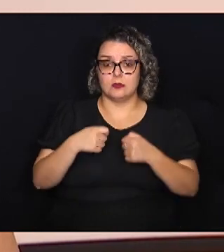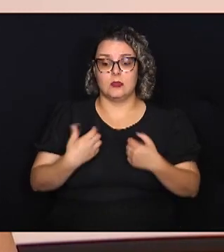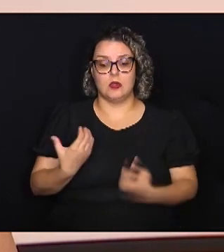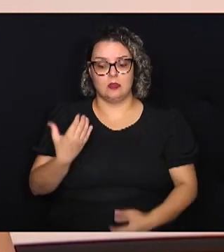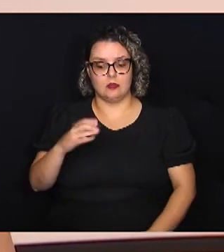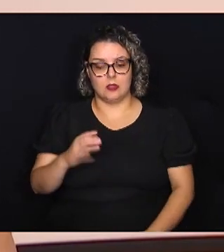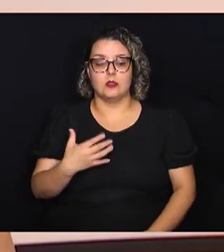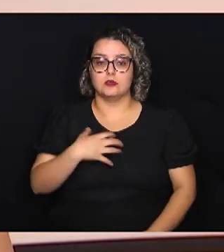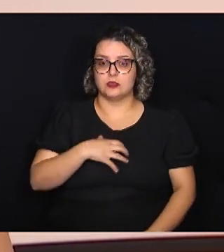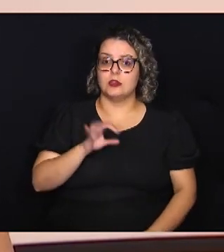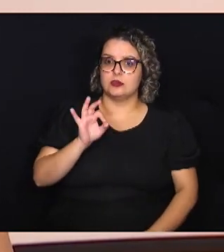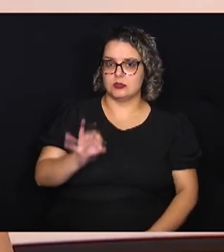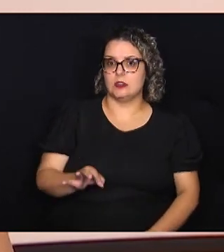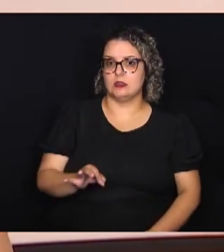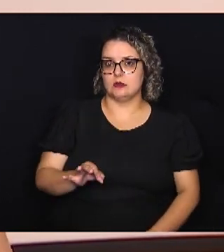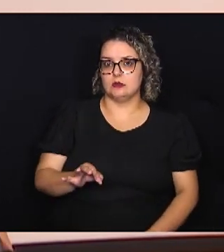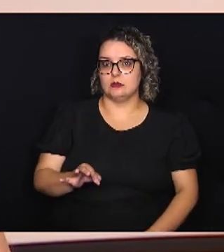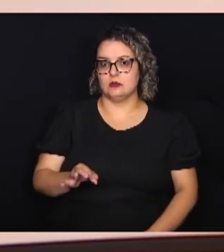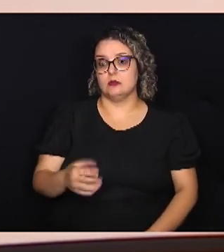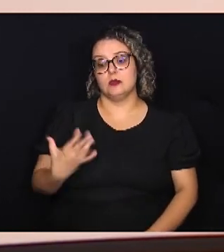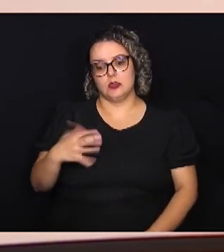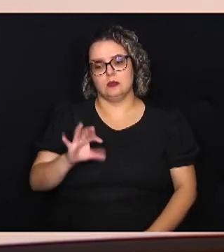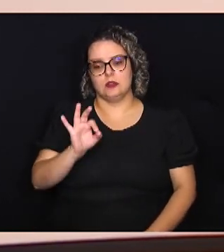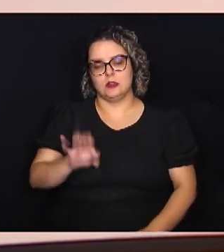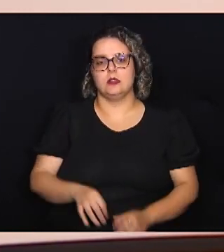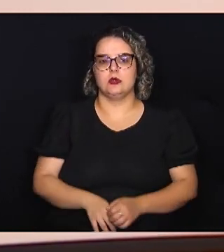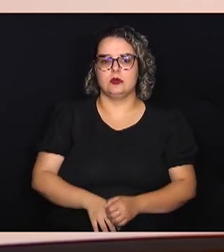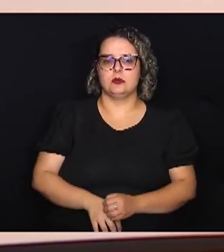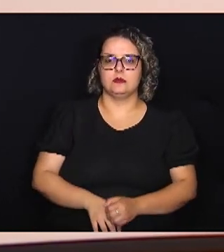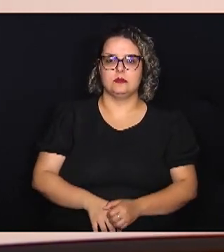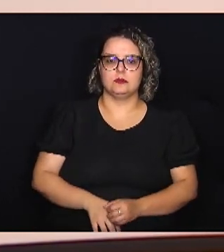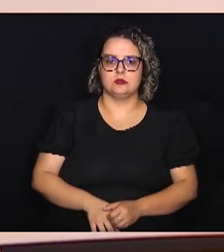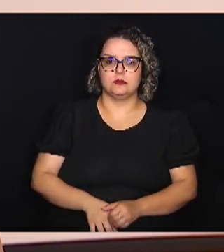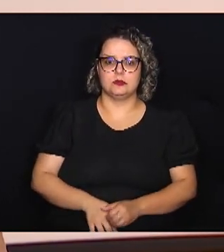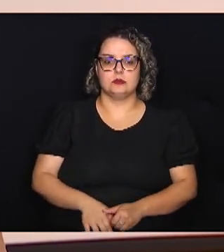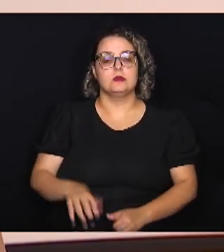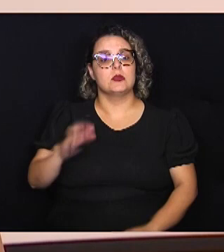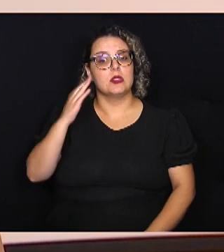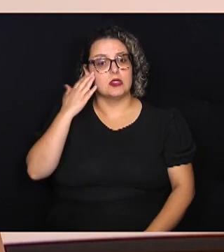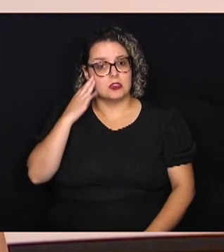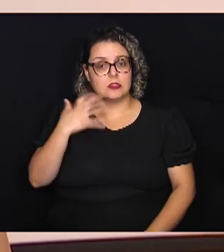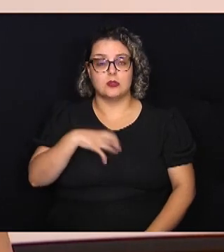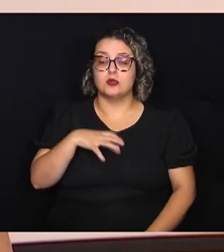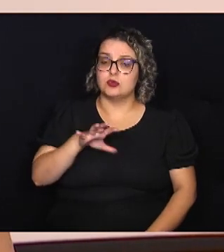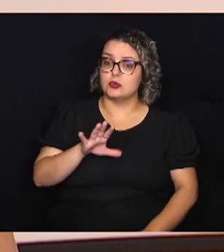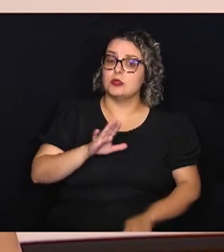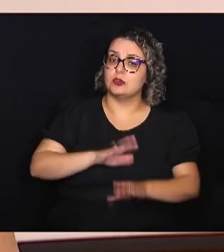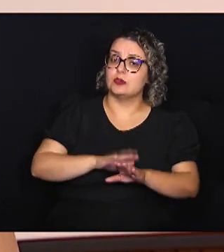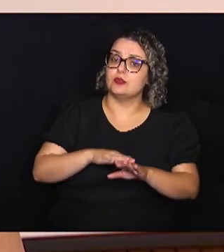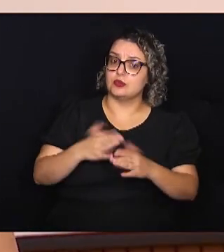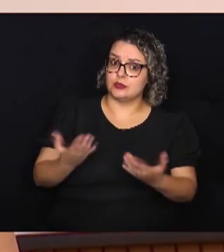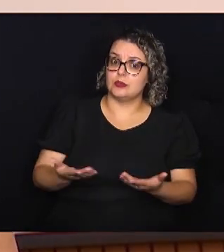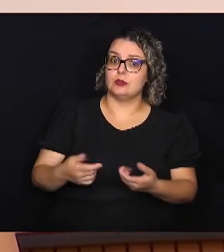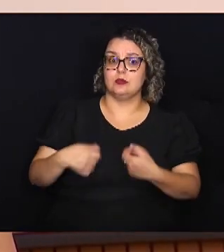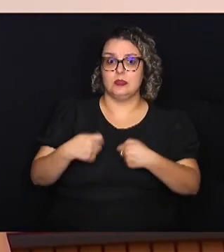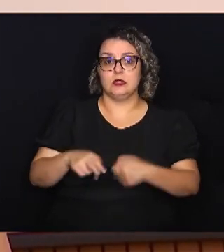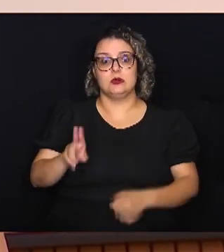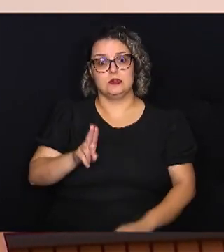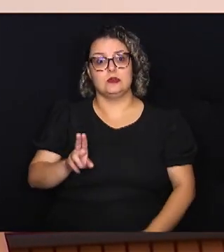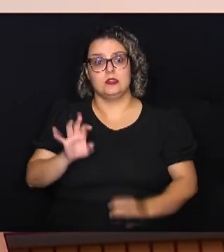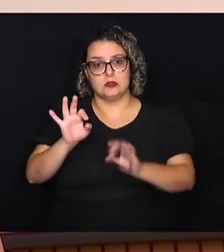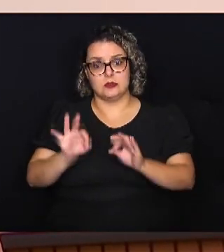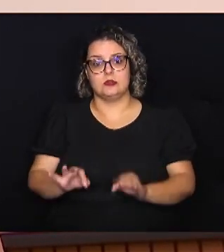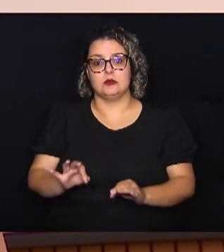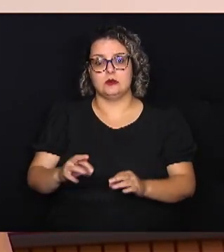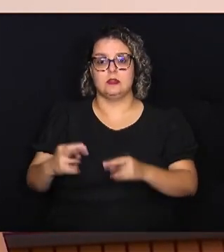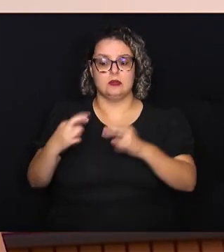maneira correta, e para ser colocada da maneira correta, precisa que esse entendimento da forma como que ela funciona seja passado para todos os fiscais,